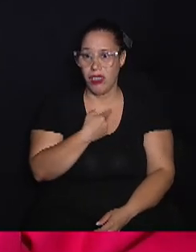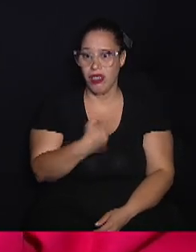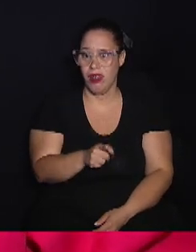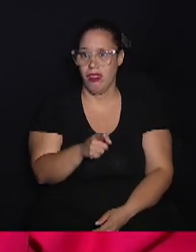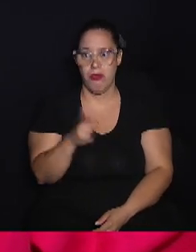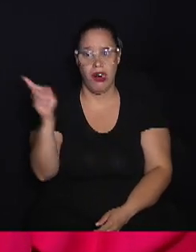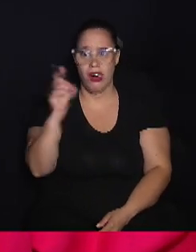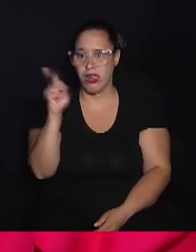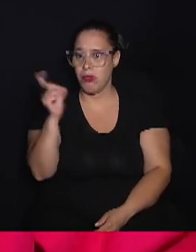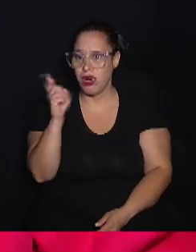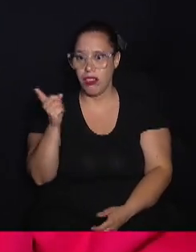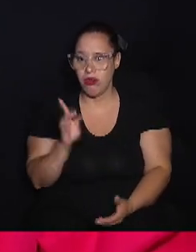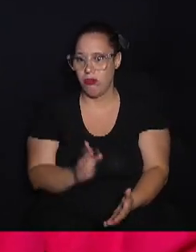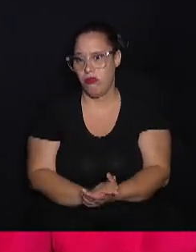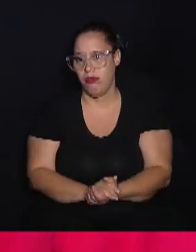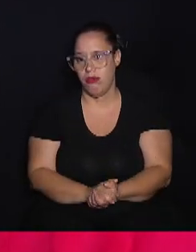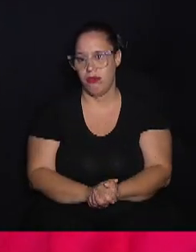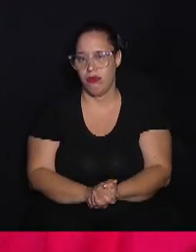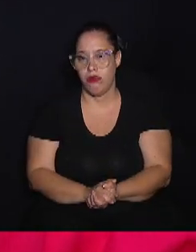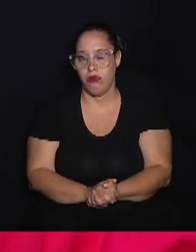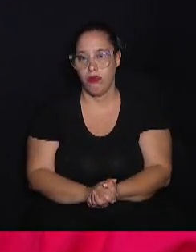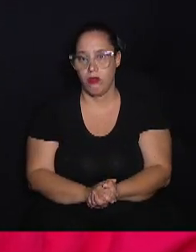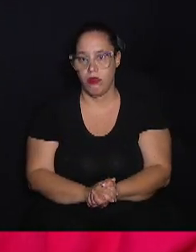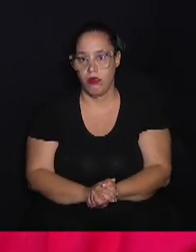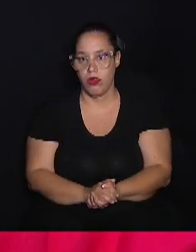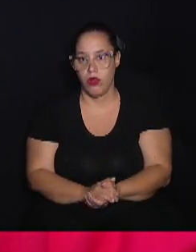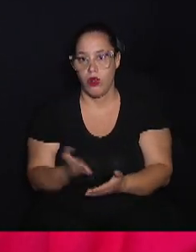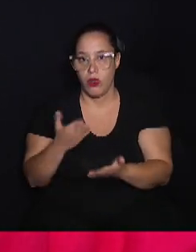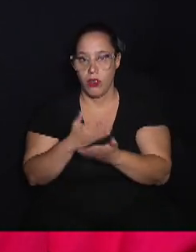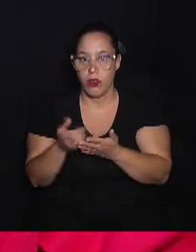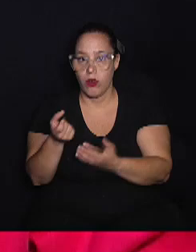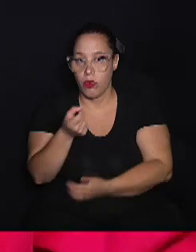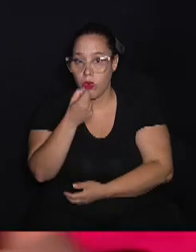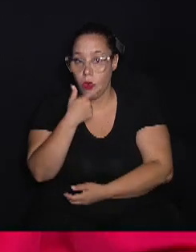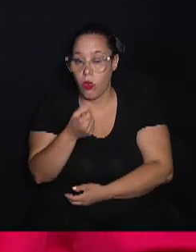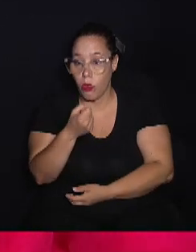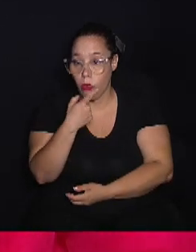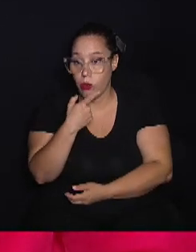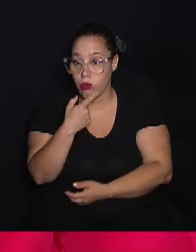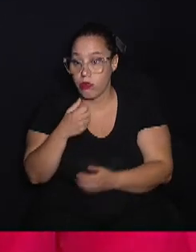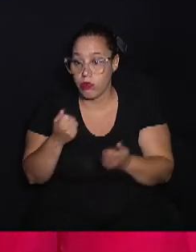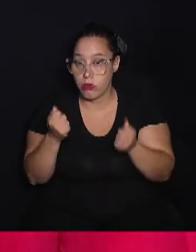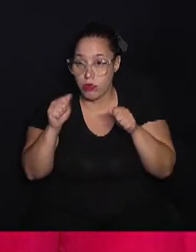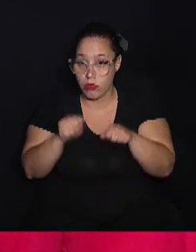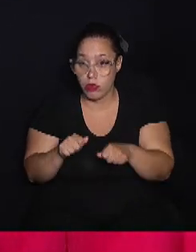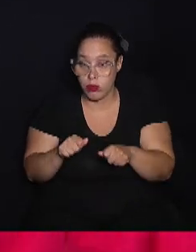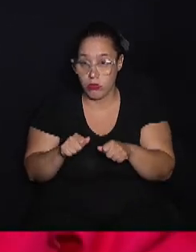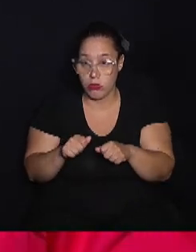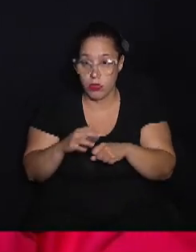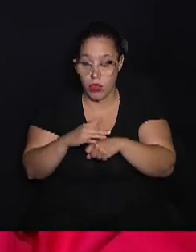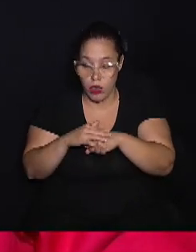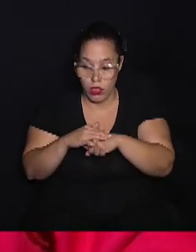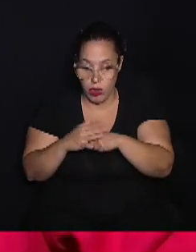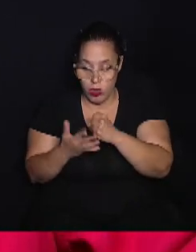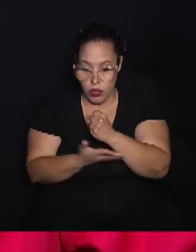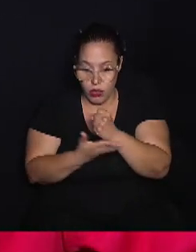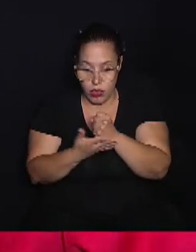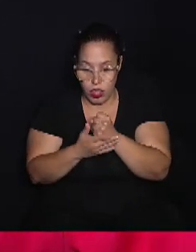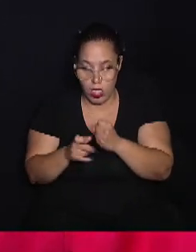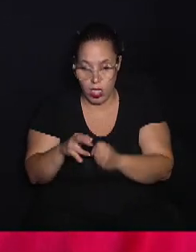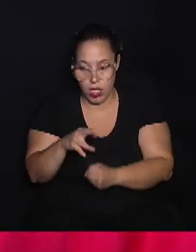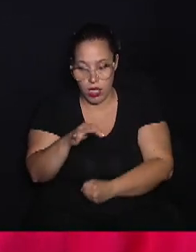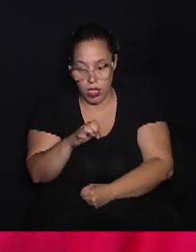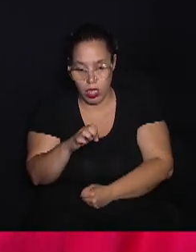também não é interessante como eles estão sendo medicados Possivelmente Eles já tem uma doença de base ou uma gastrite